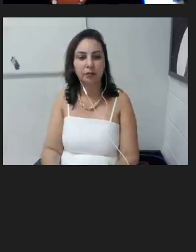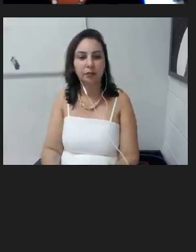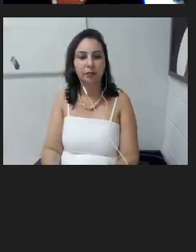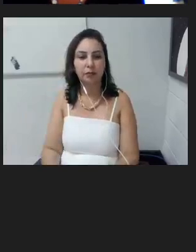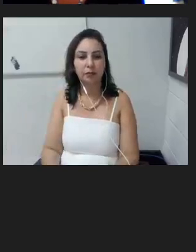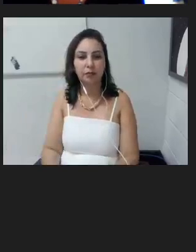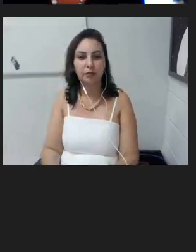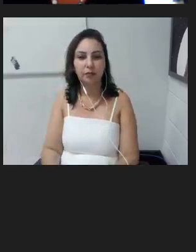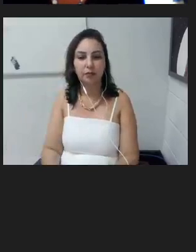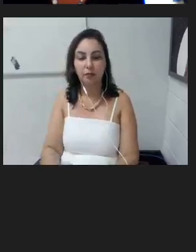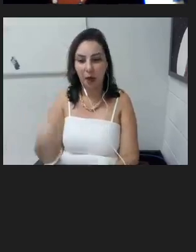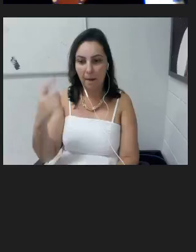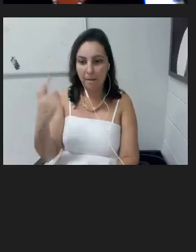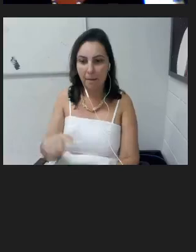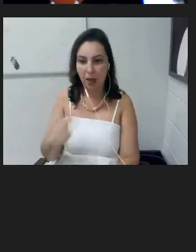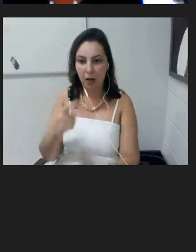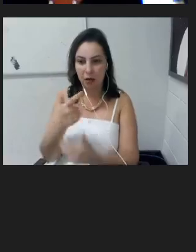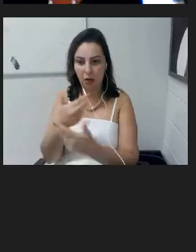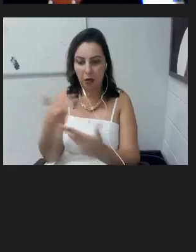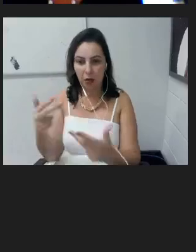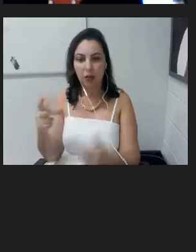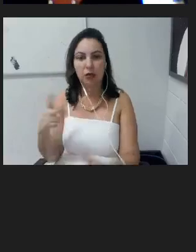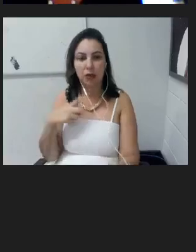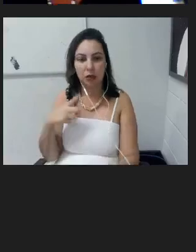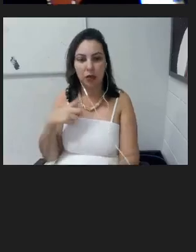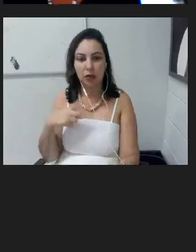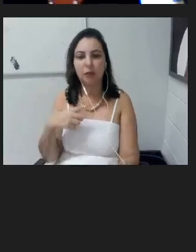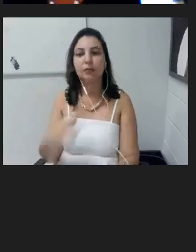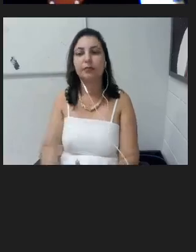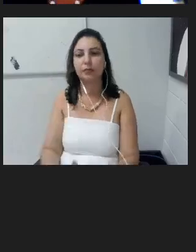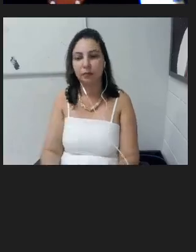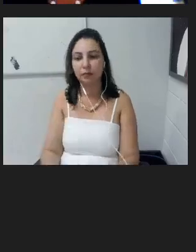Tem mais alguma, Priscila? Tem.